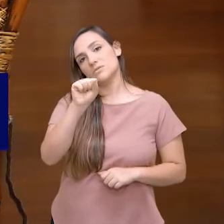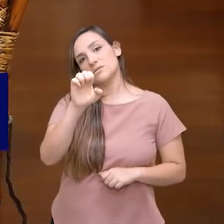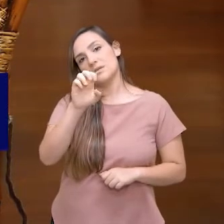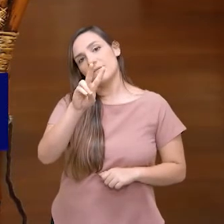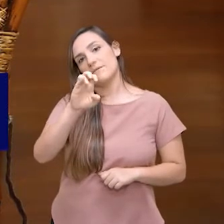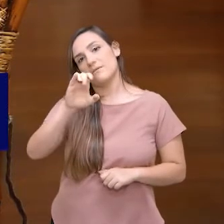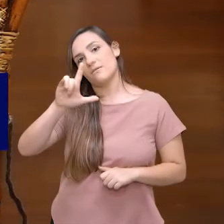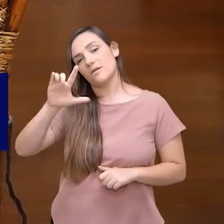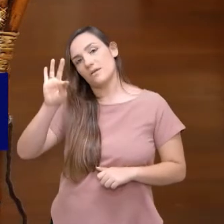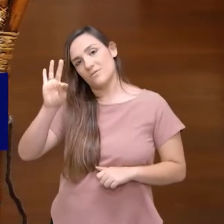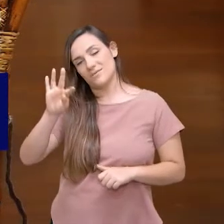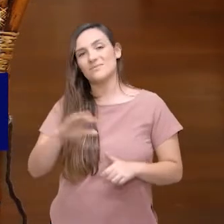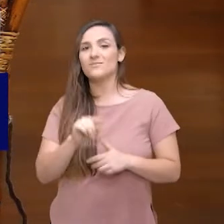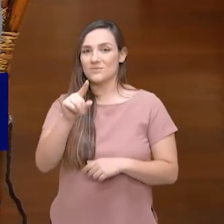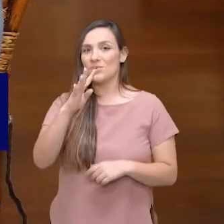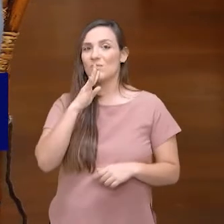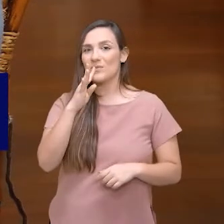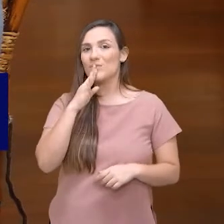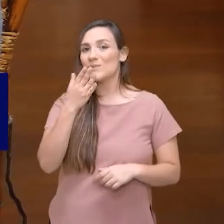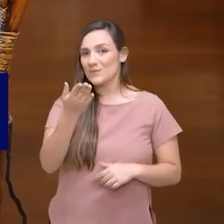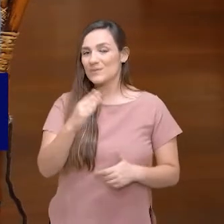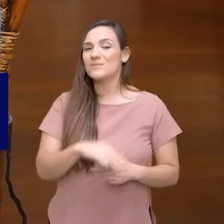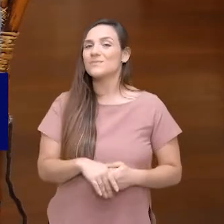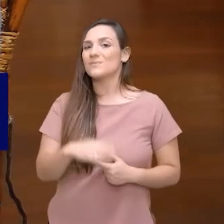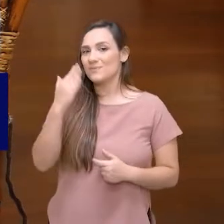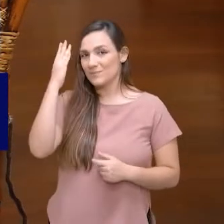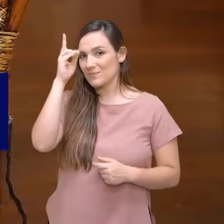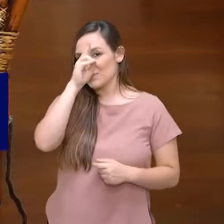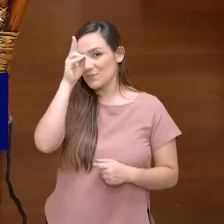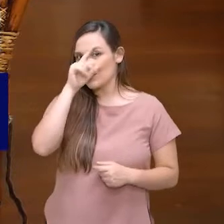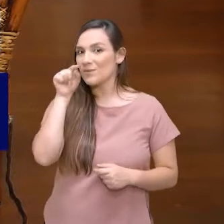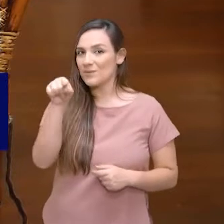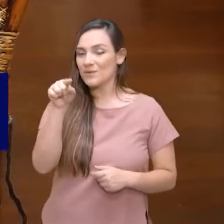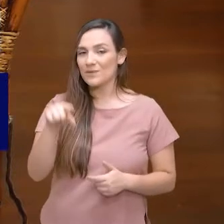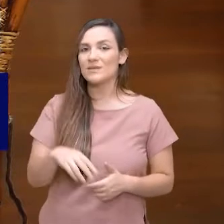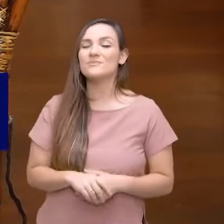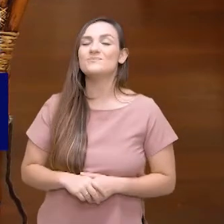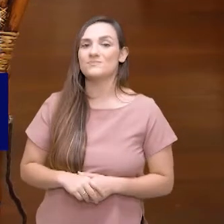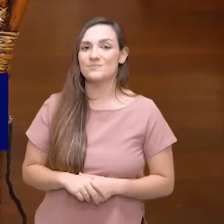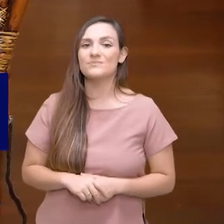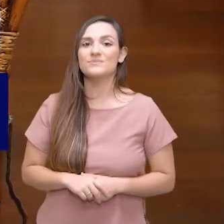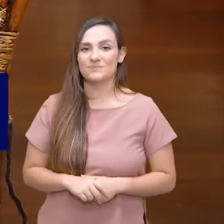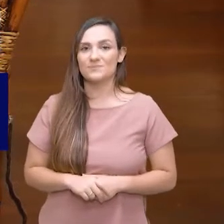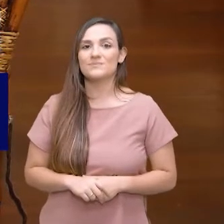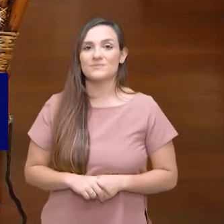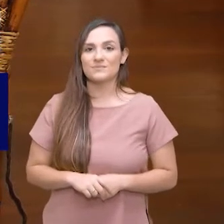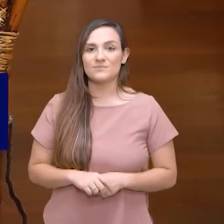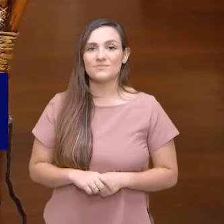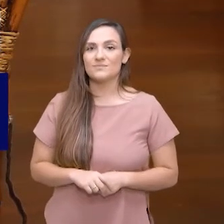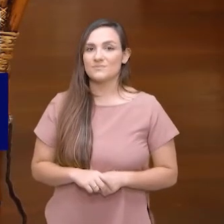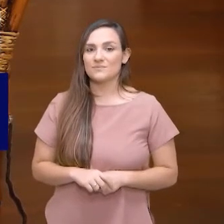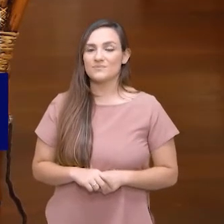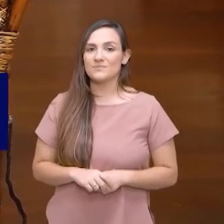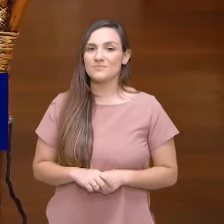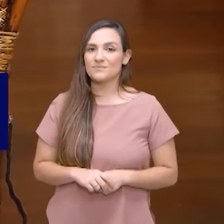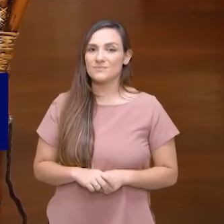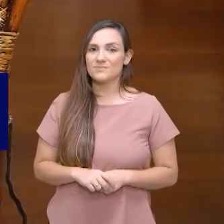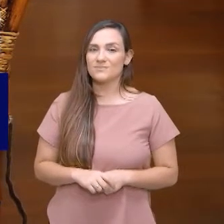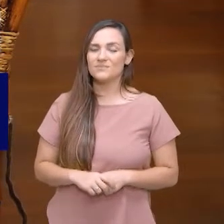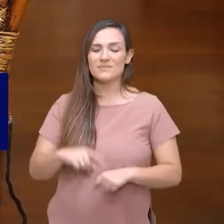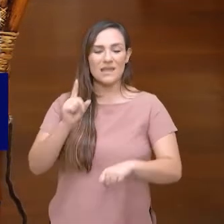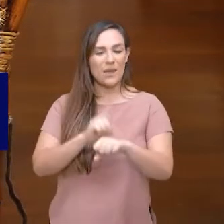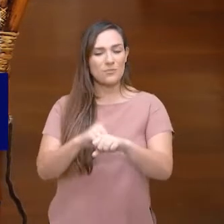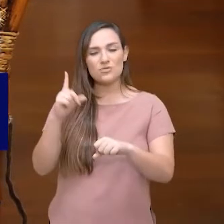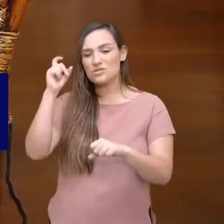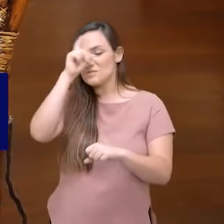que você conhece bem a história dele. Foi marcante num período difícil